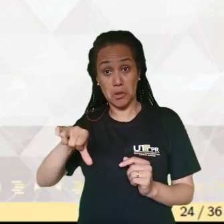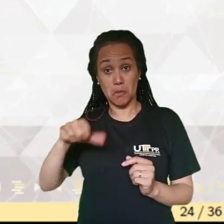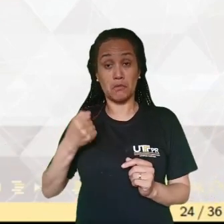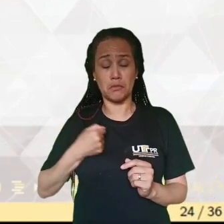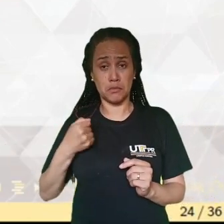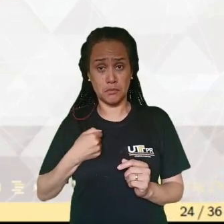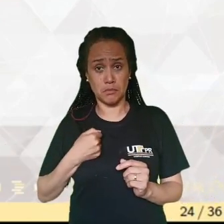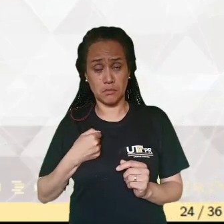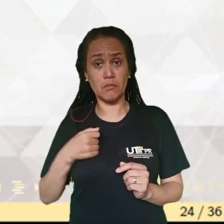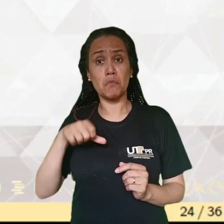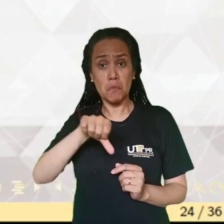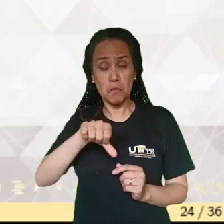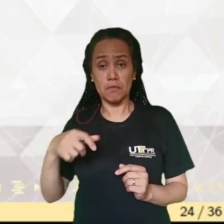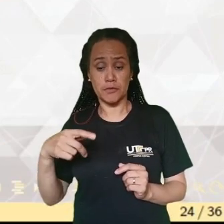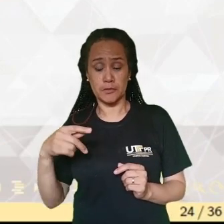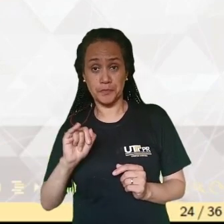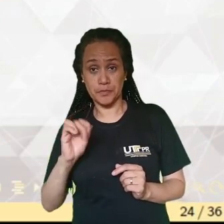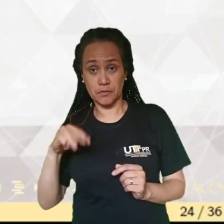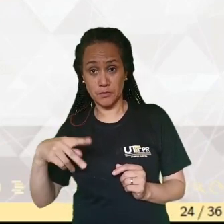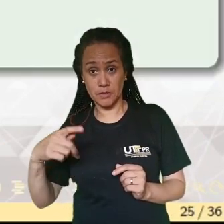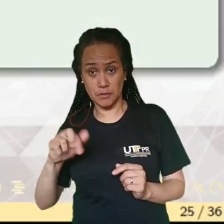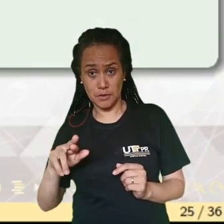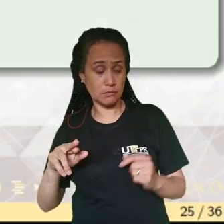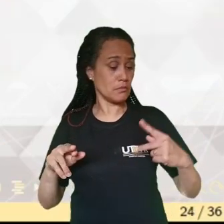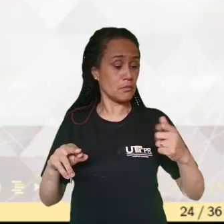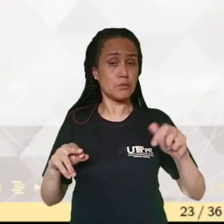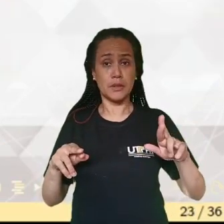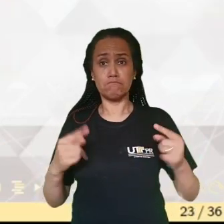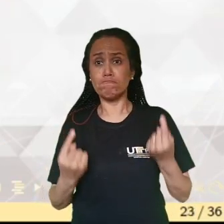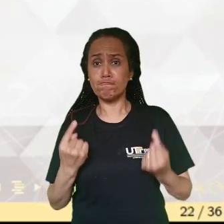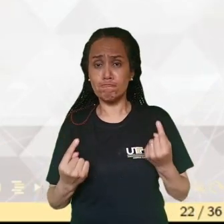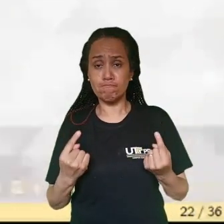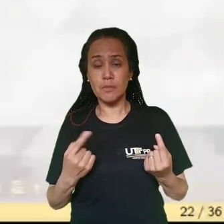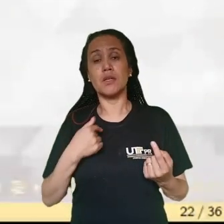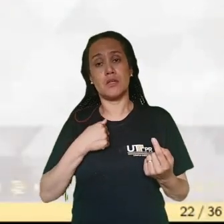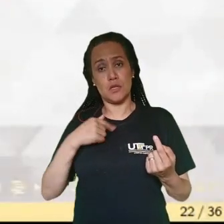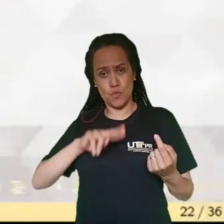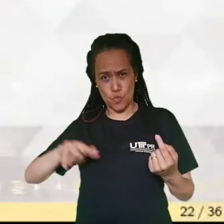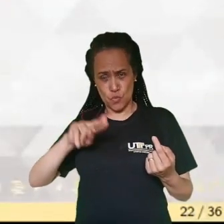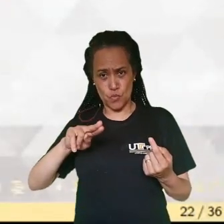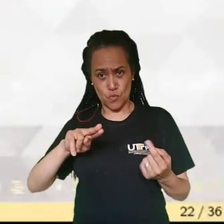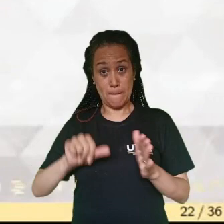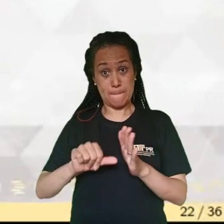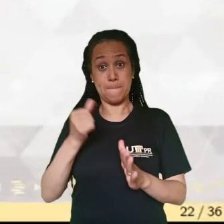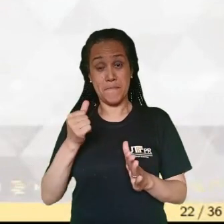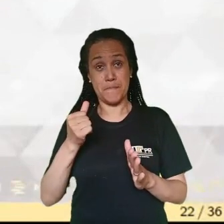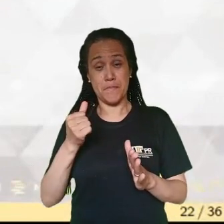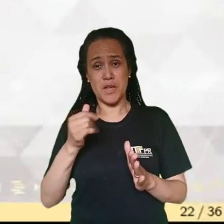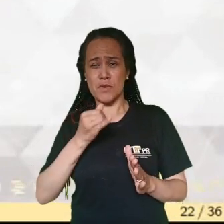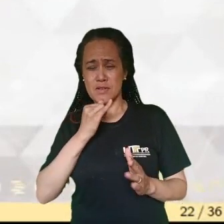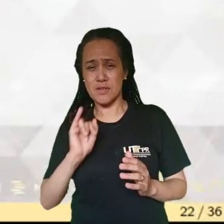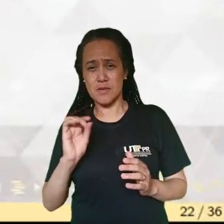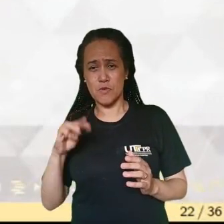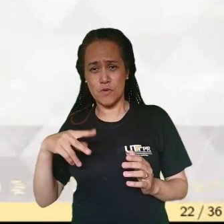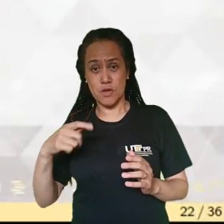números, 9 é par ou é ímpar? Neste caso, eu utilizaria o quê? Eu utilizaria o primeiro caso, ímpar,